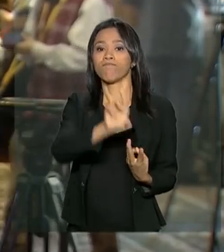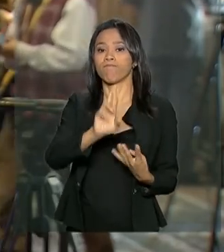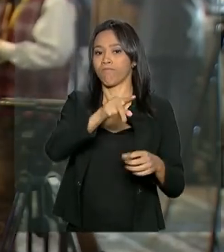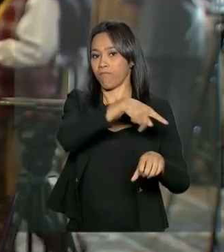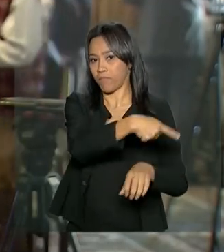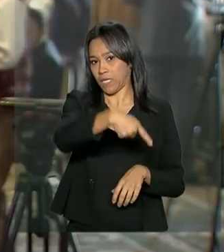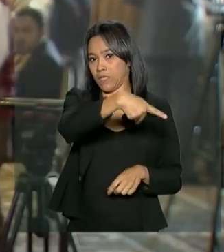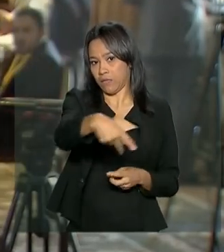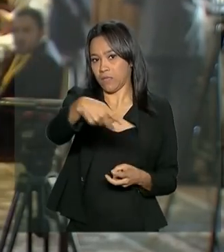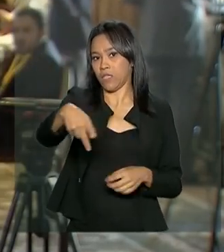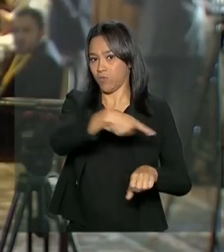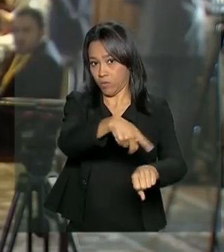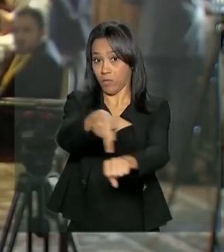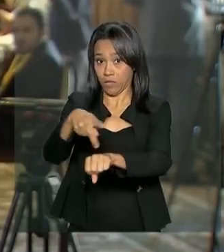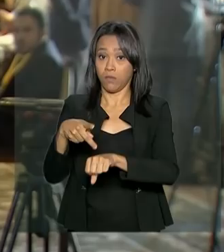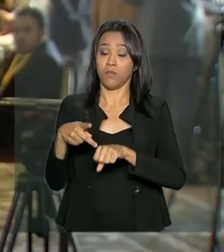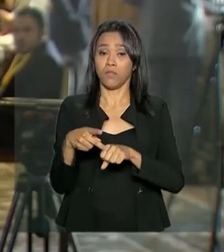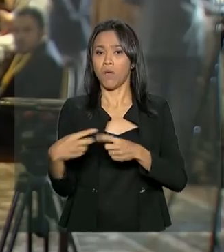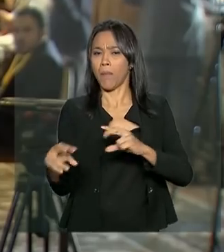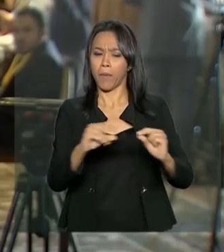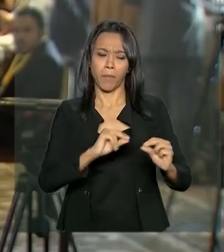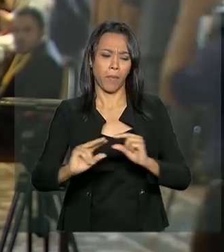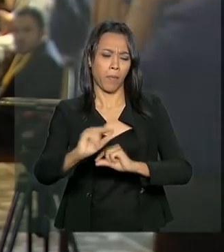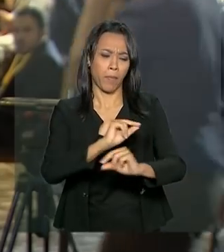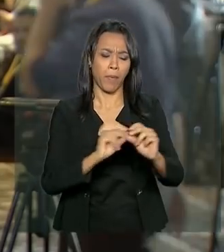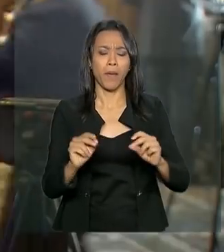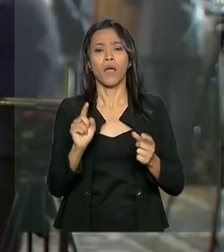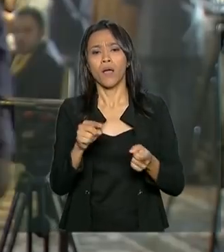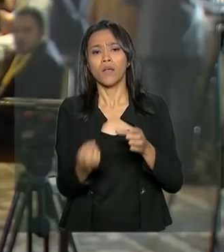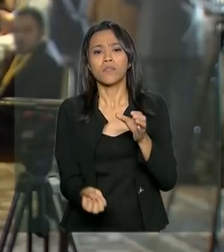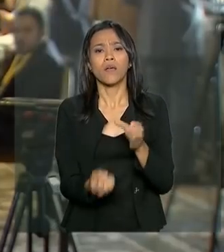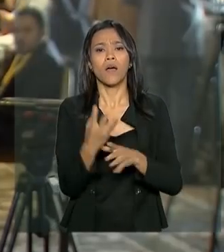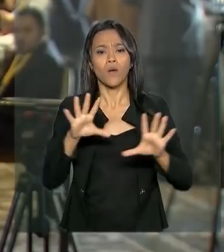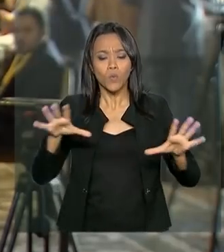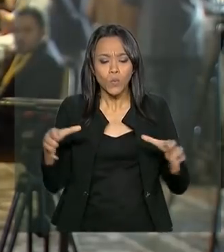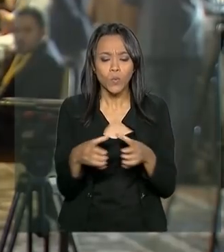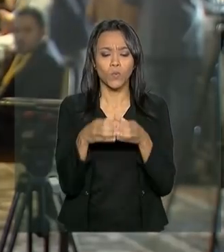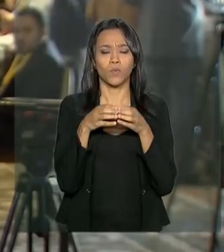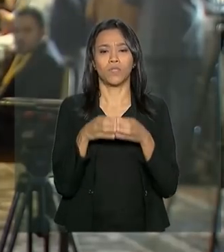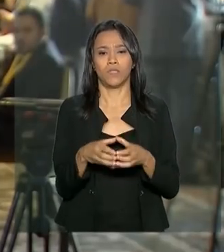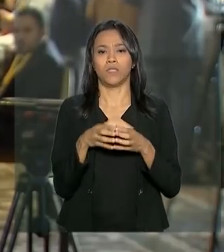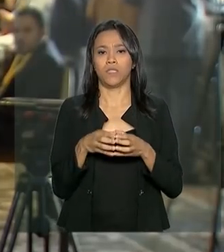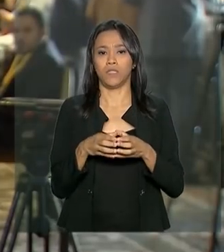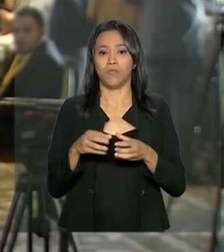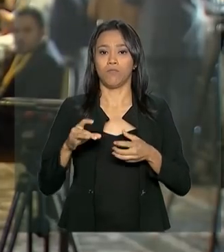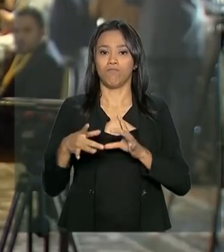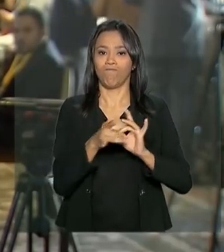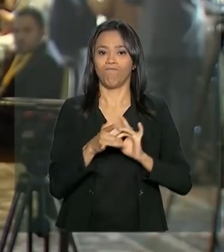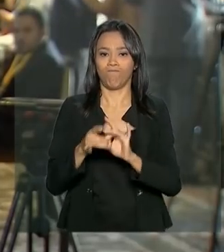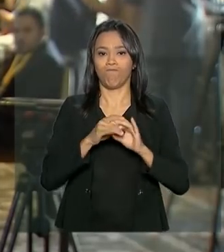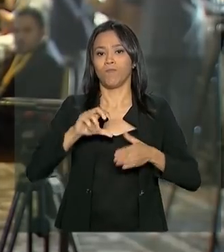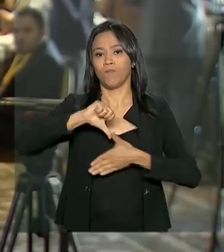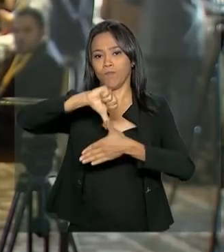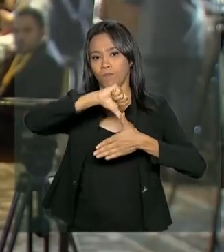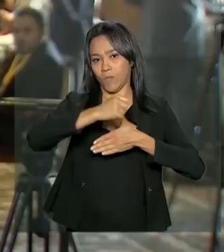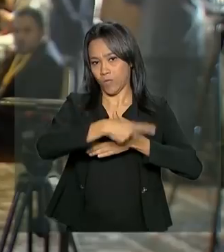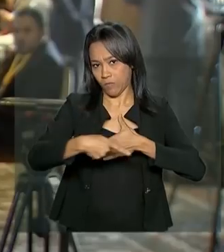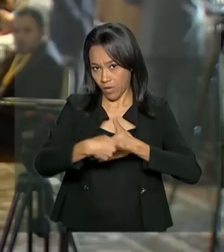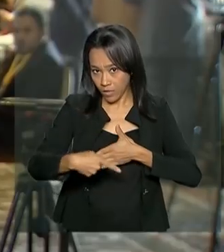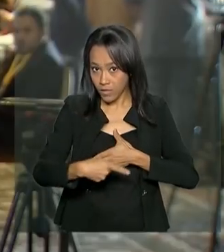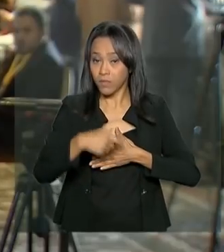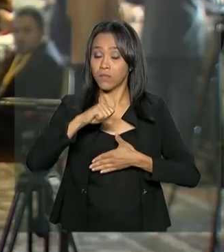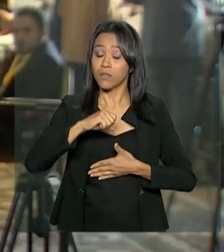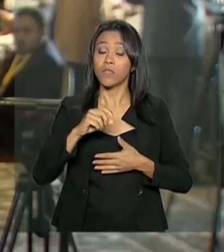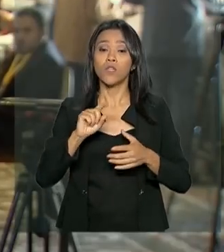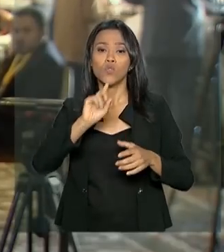encontro, discutir então essa união sul-americana, essa integração entre países da América do Sul, numa